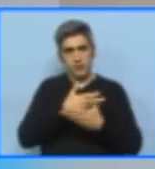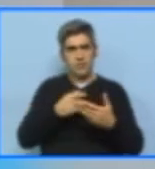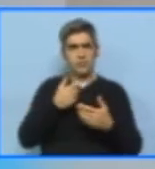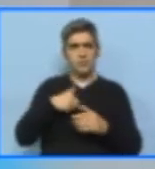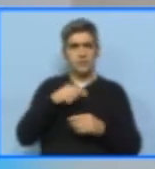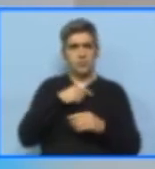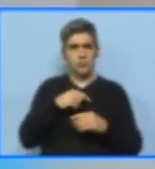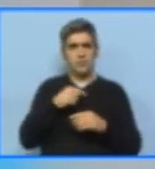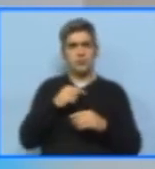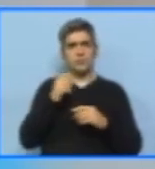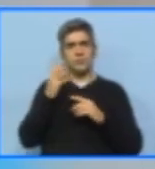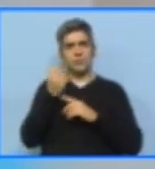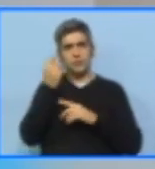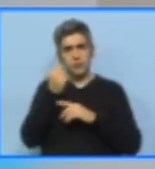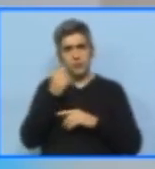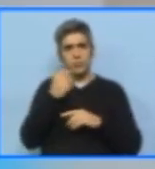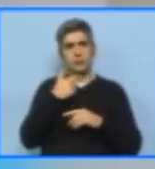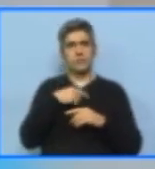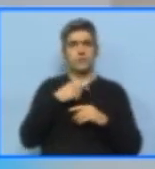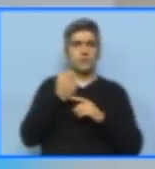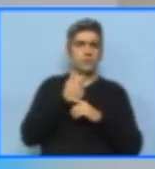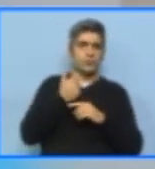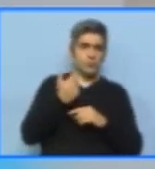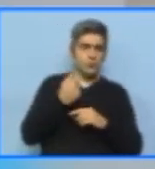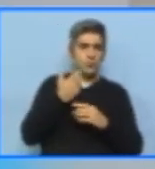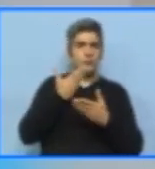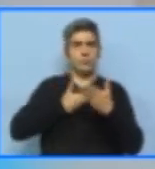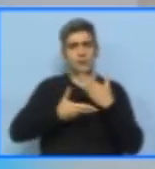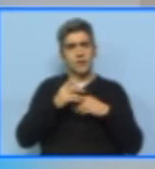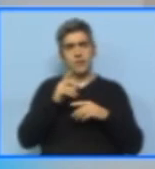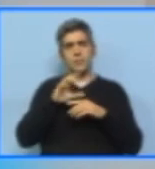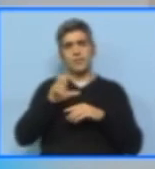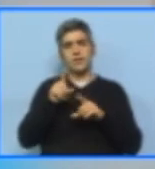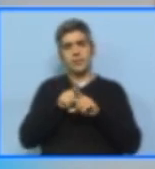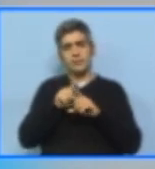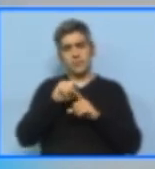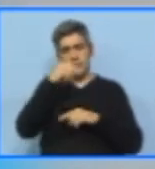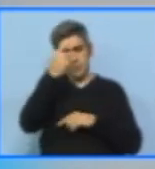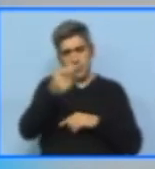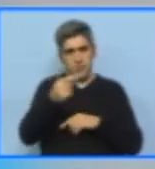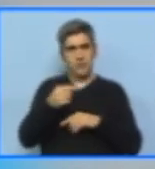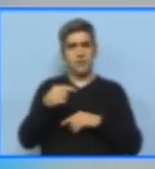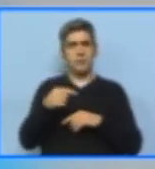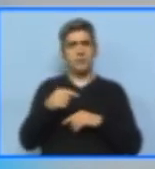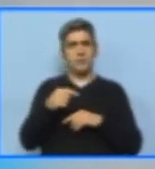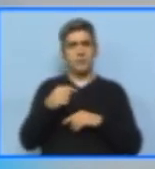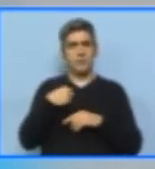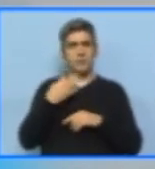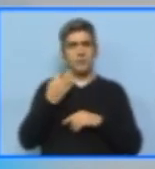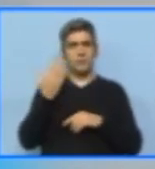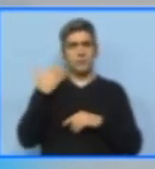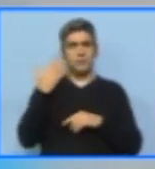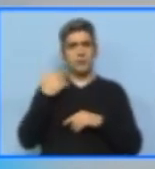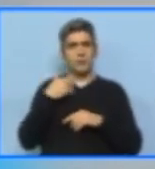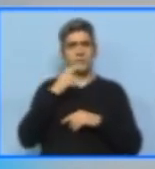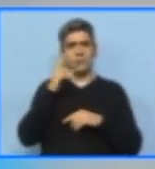os nossos sucessos, os nossos desejos, partilhar com o país irmão, no Brasil, no caso. E eu tive também aqui há